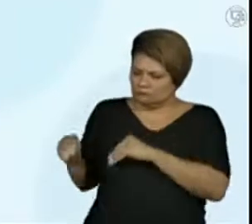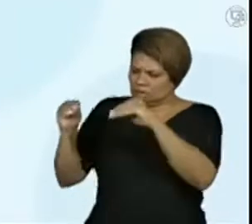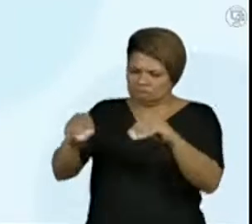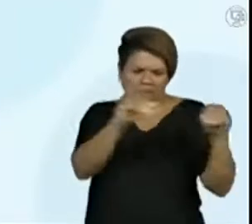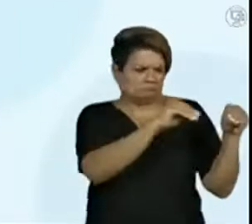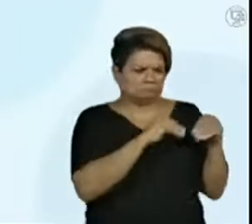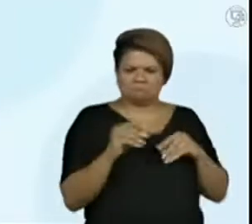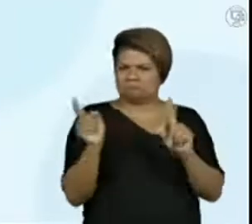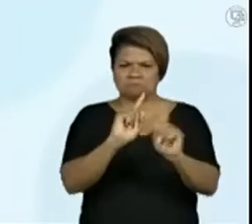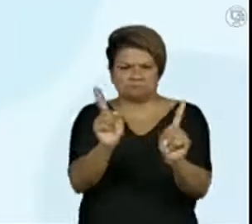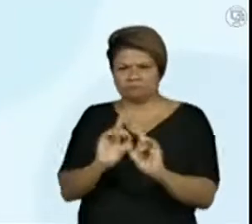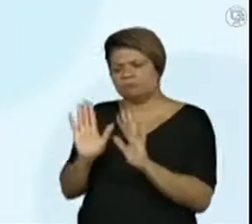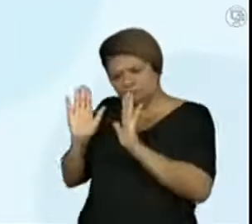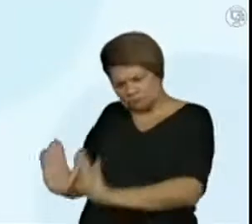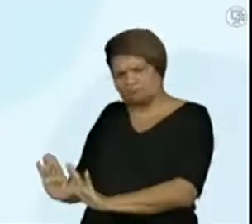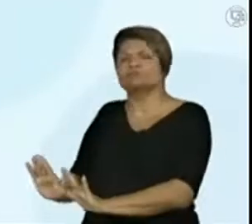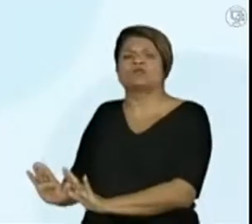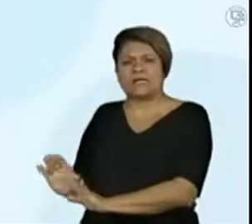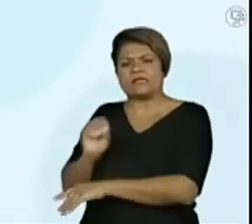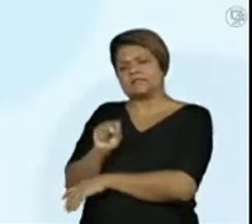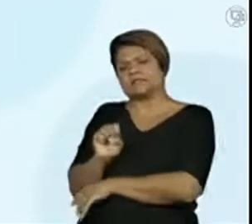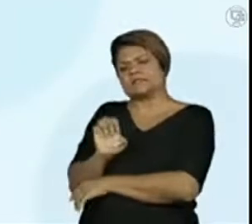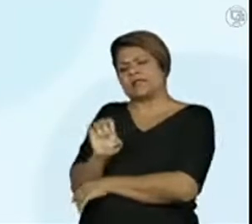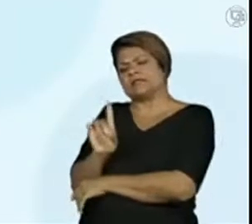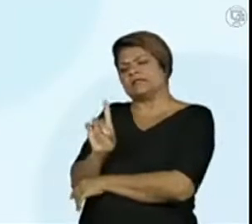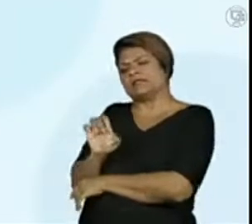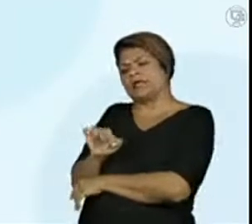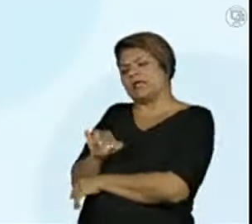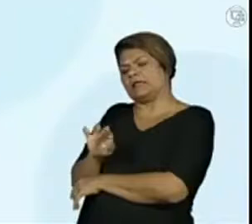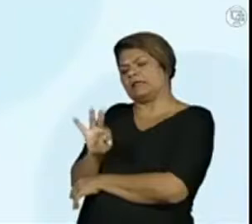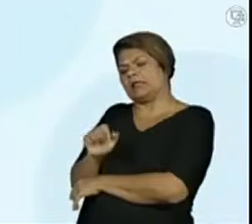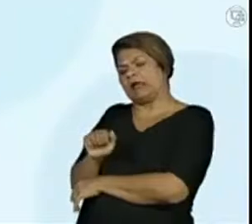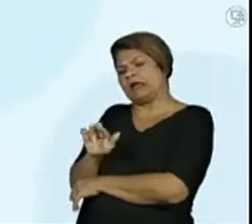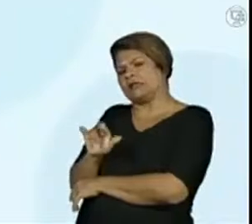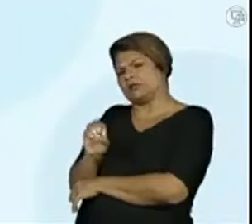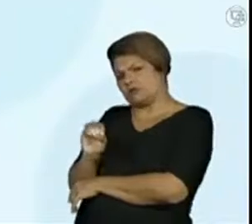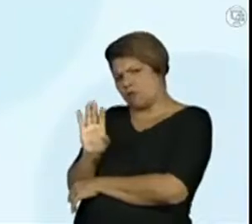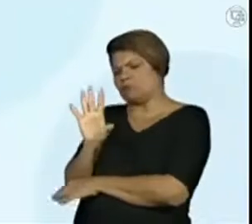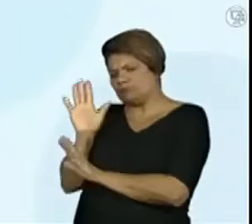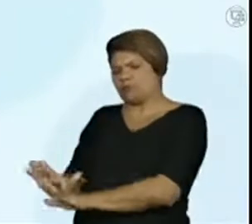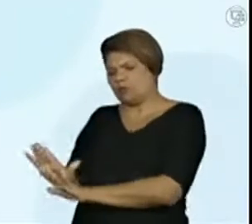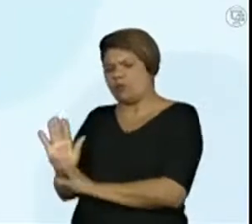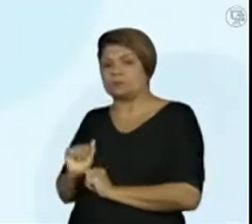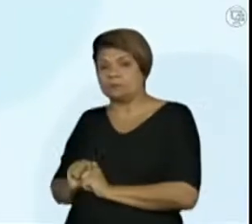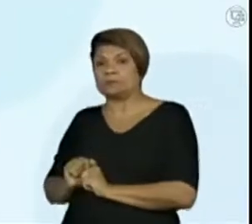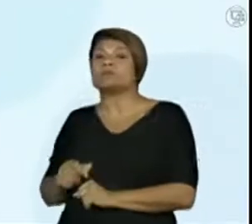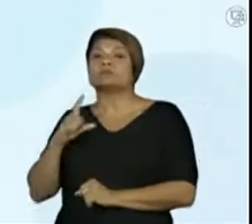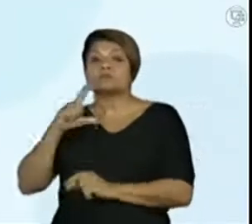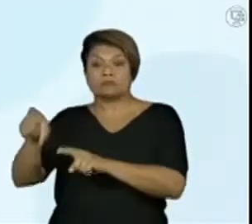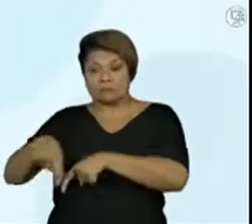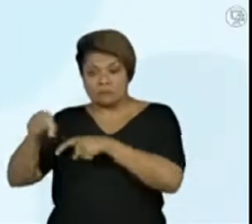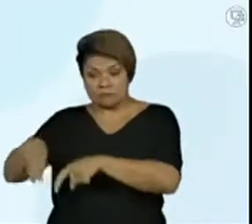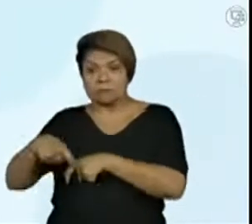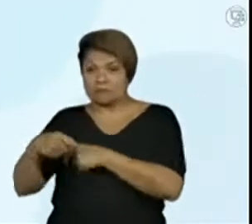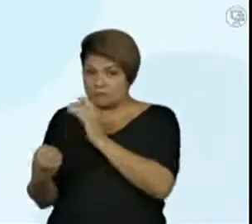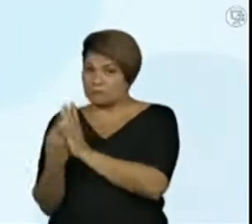nômade, o homem que já não era nômade, que havia se fixado, tinha aí um certo domínio da agricultura,